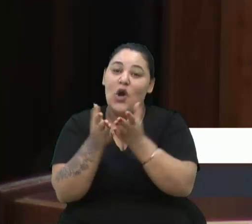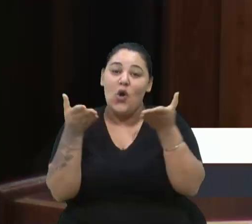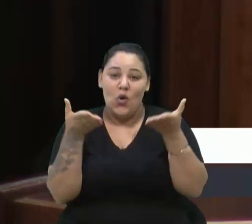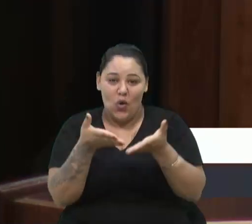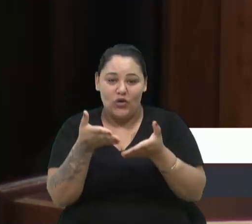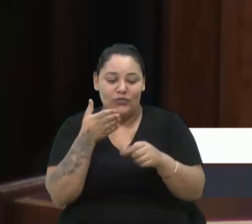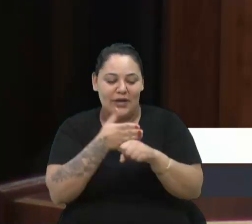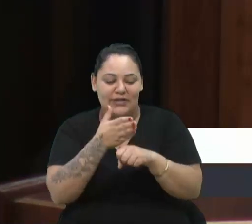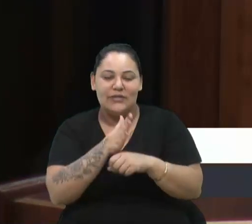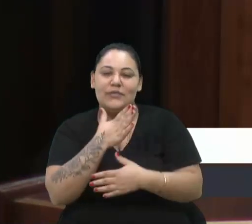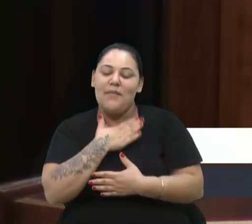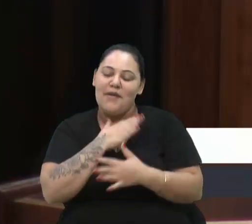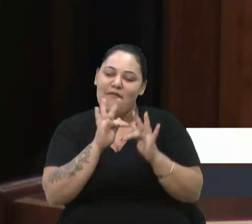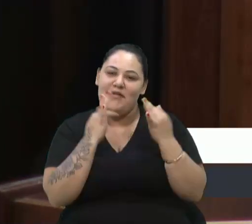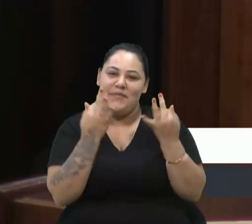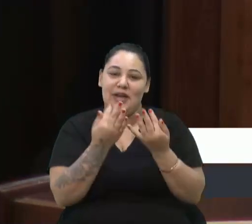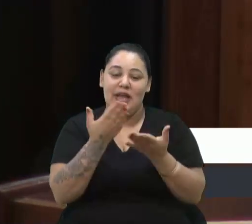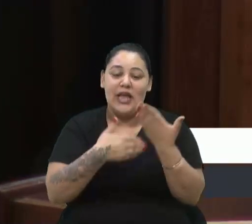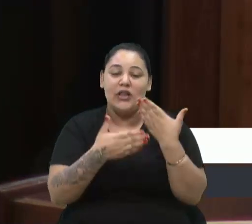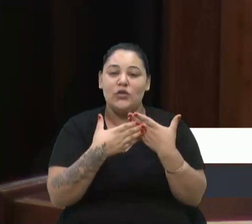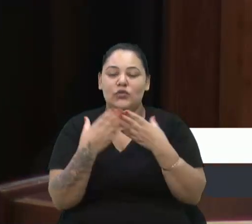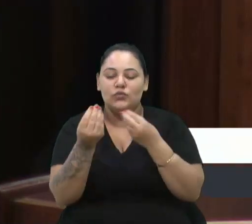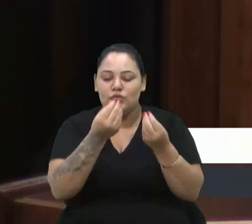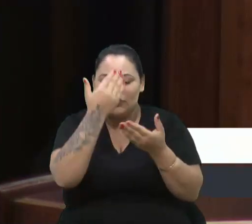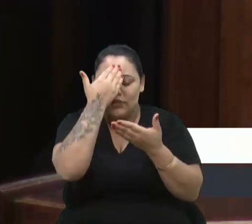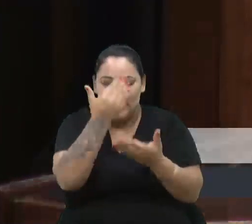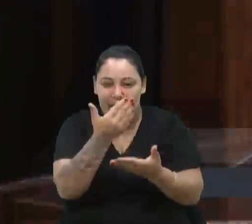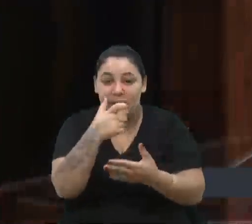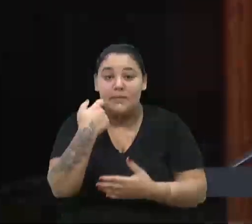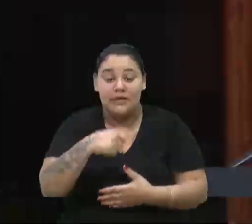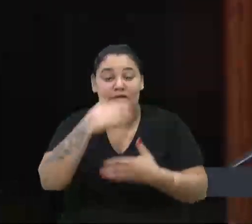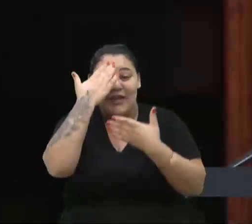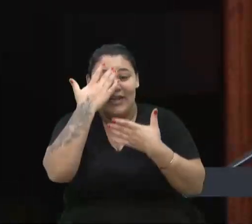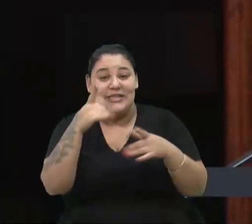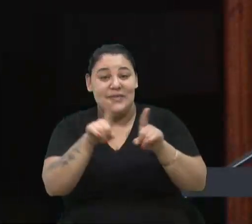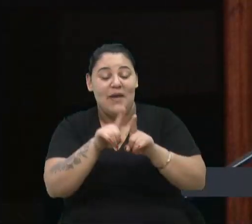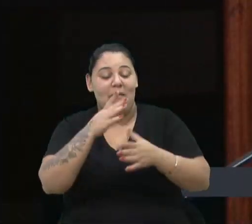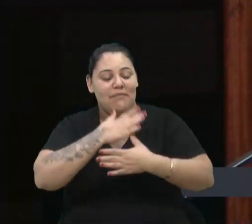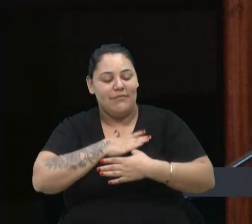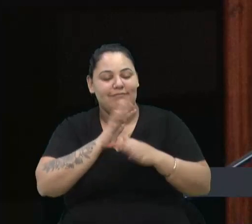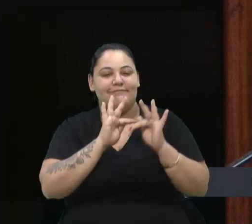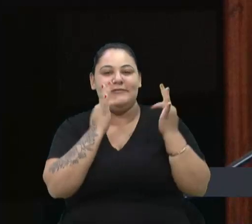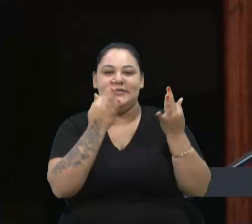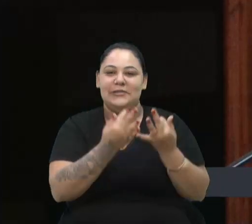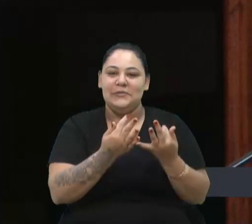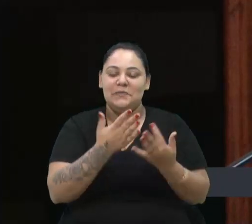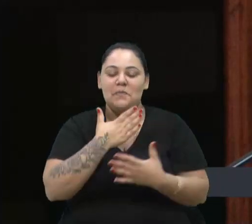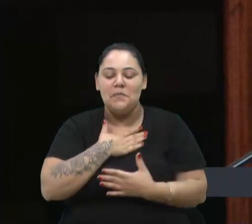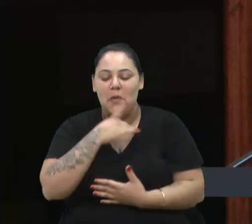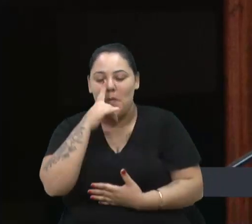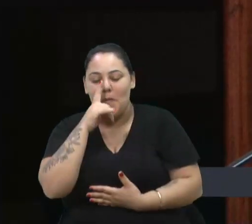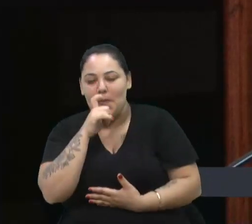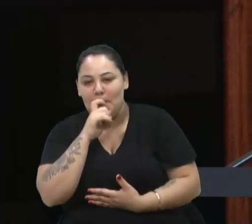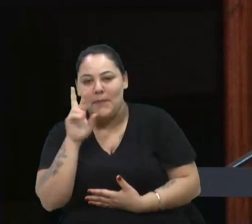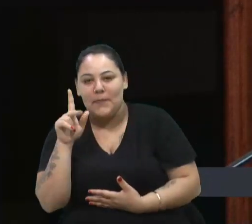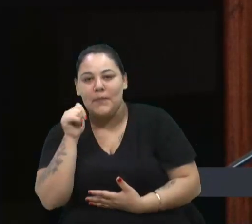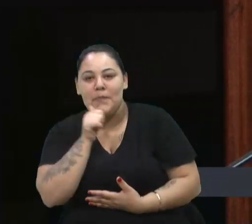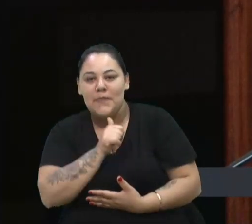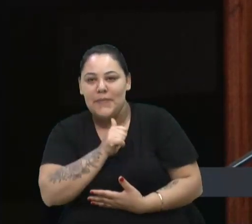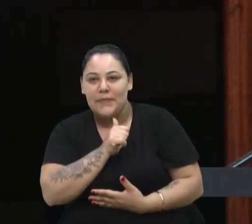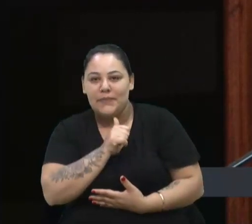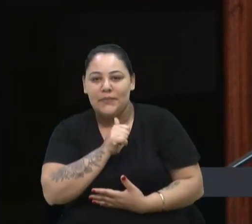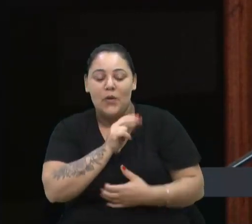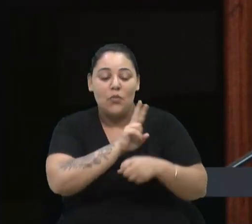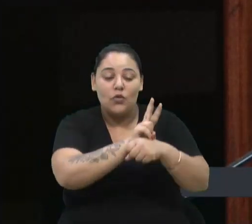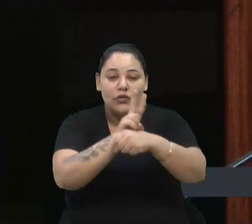e a todos sou muito grato preciso agradecer também a minha família aos meus pais e irmã por me